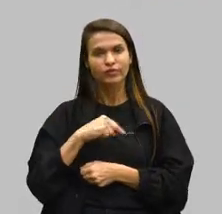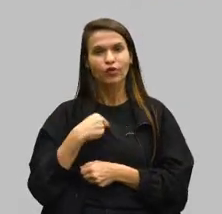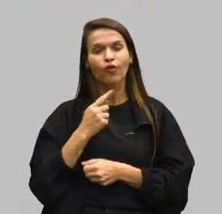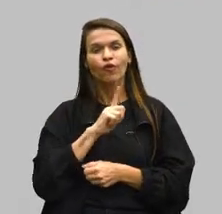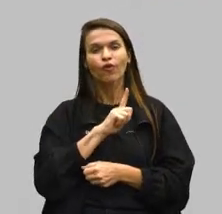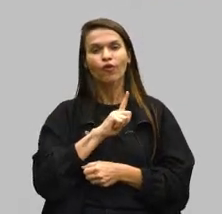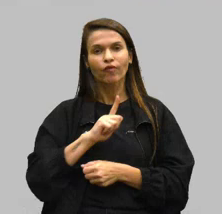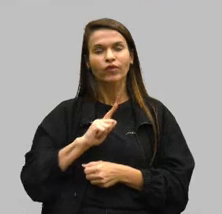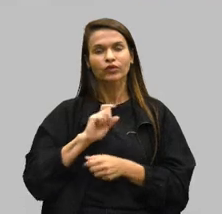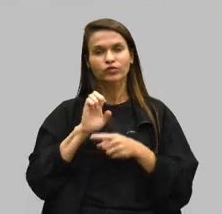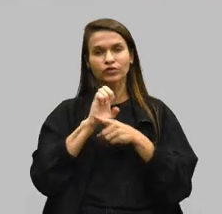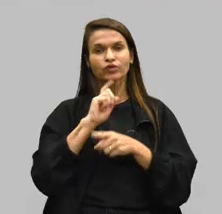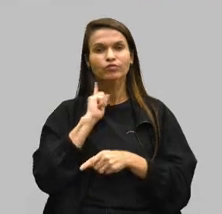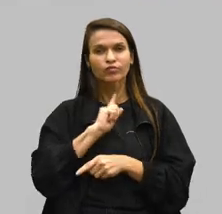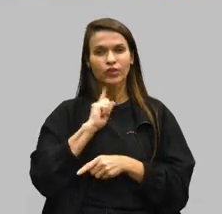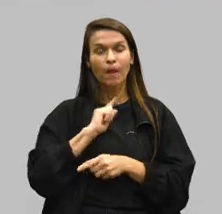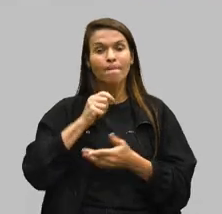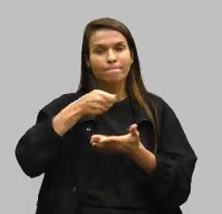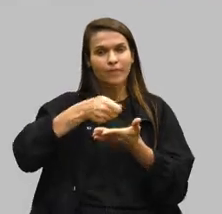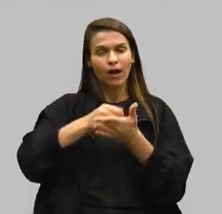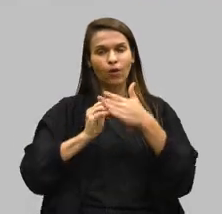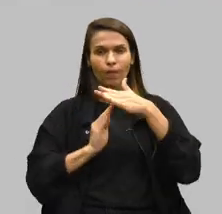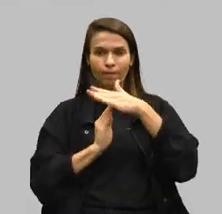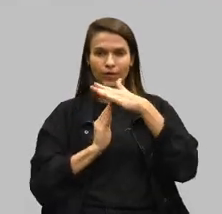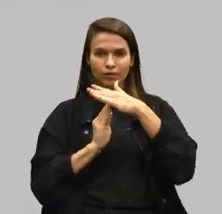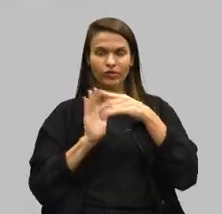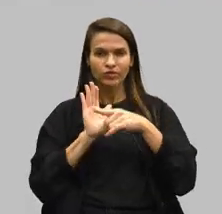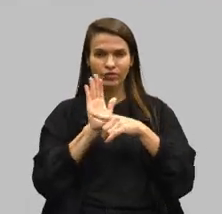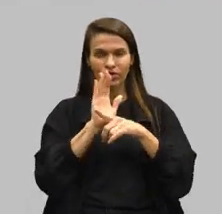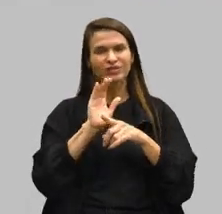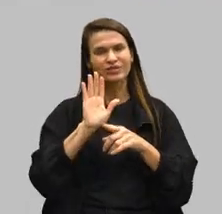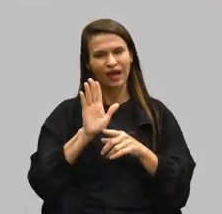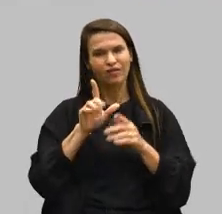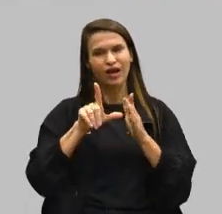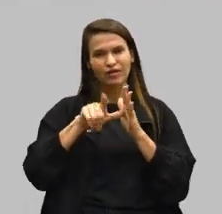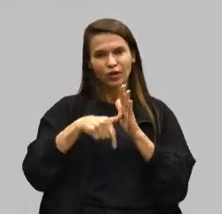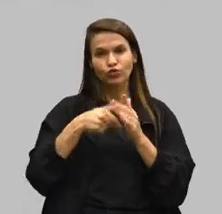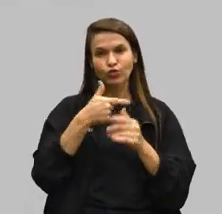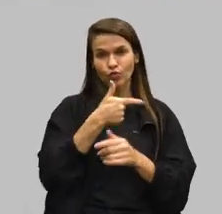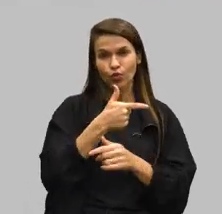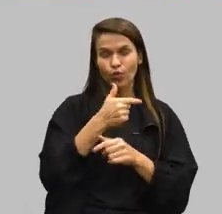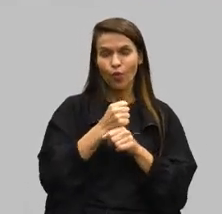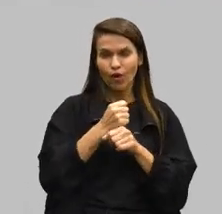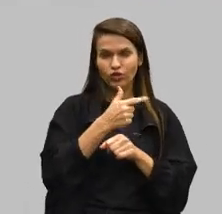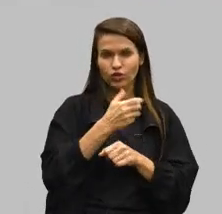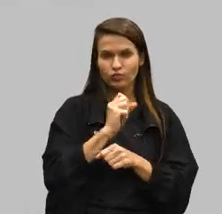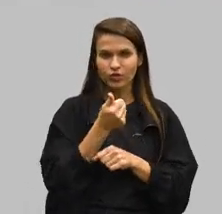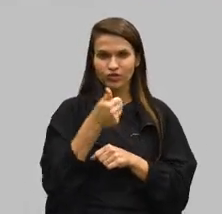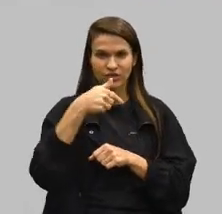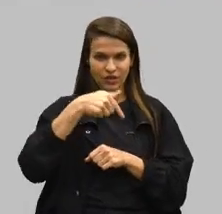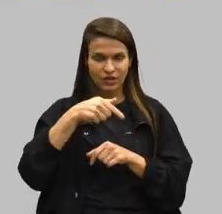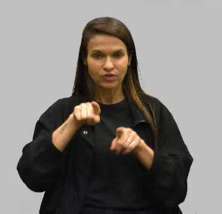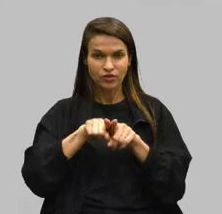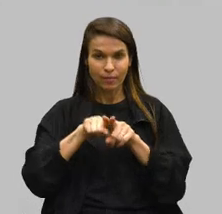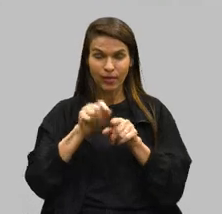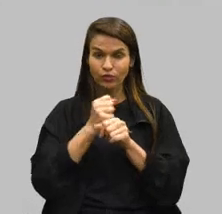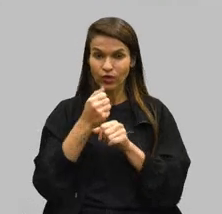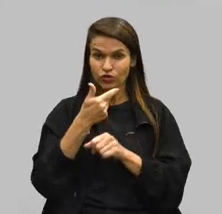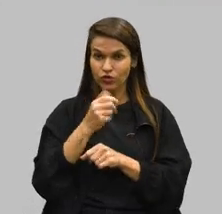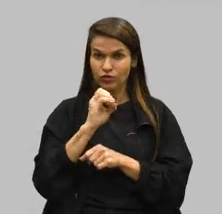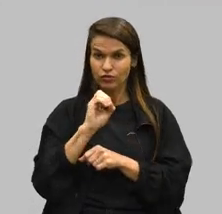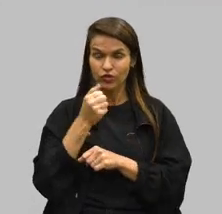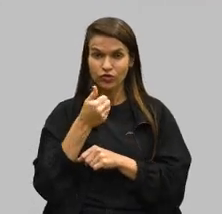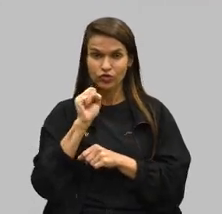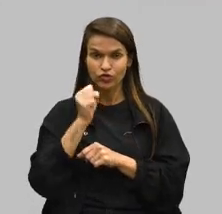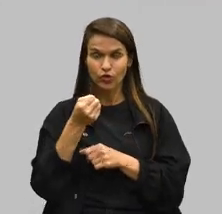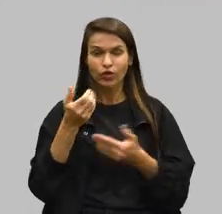Governo do Estado de Minas Gerais pagou o piso da assistência que estava atrasado do ano de 2017 do ano de 2018 e que hoje